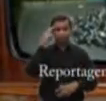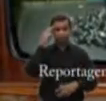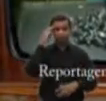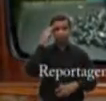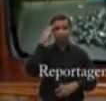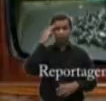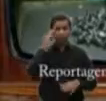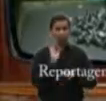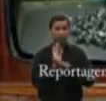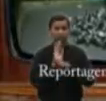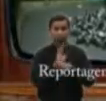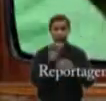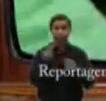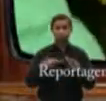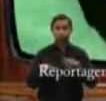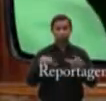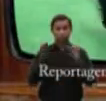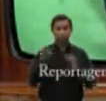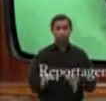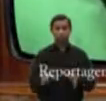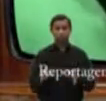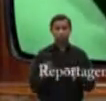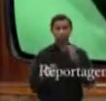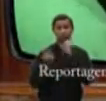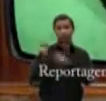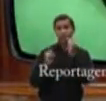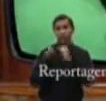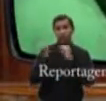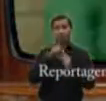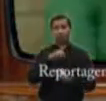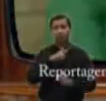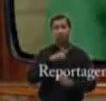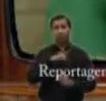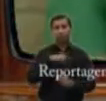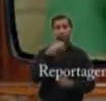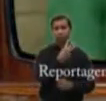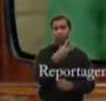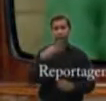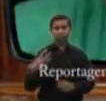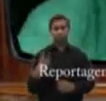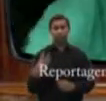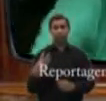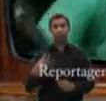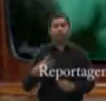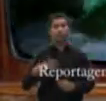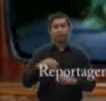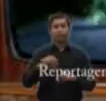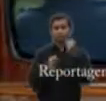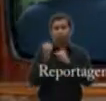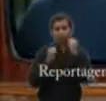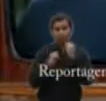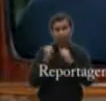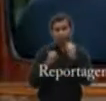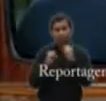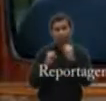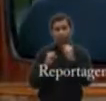é auxiliar de inspeção. Na indústria onde eles trabalham, dos 650 funcionários, 33 têm algum tipo